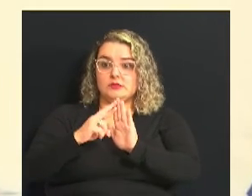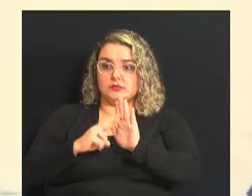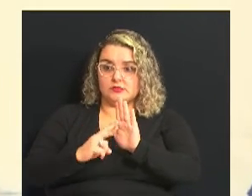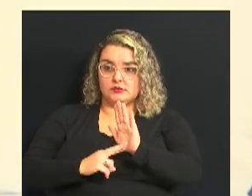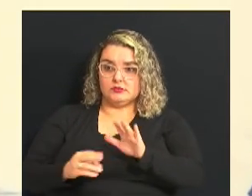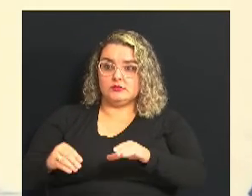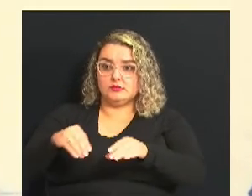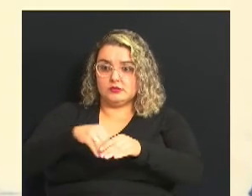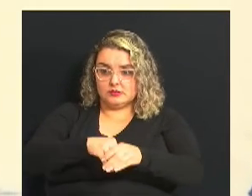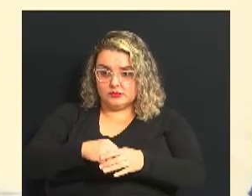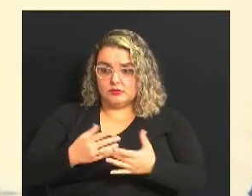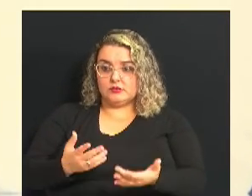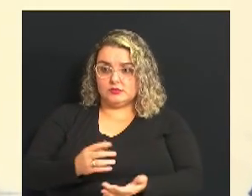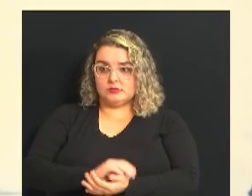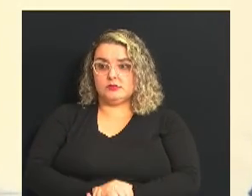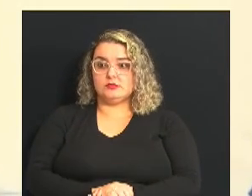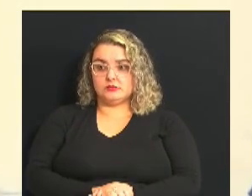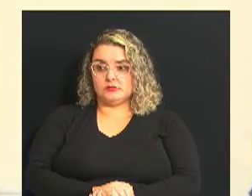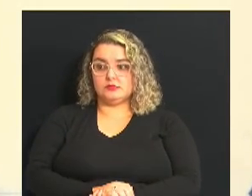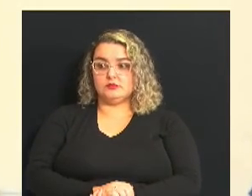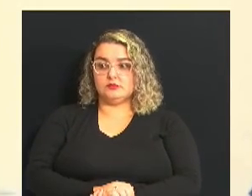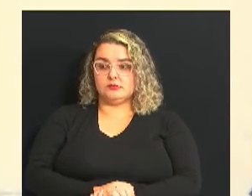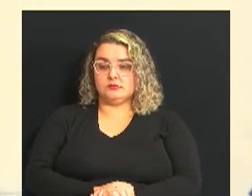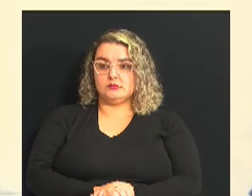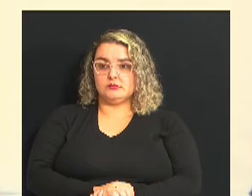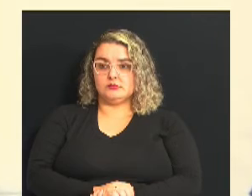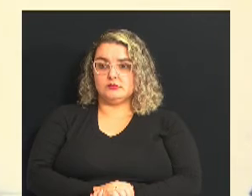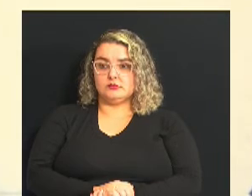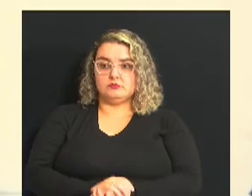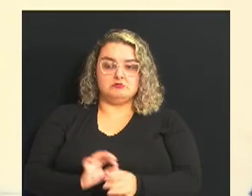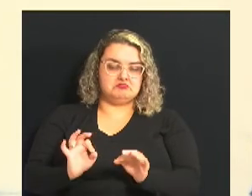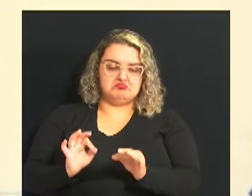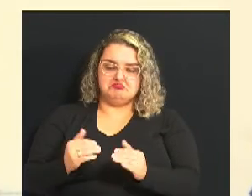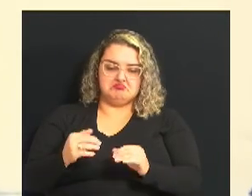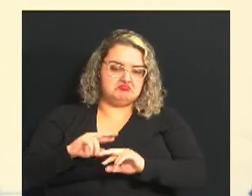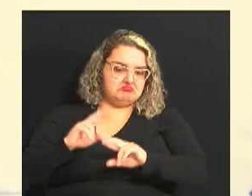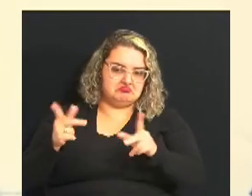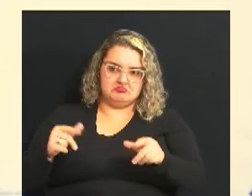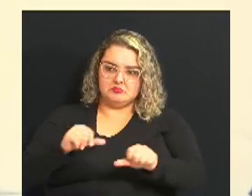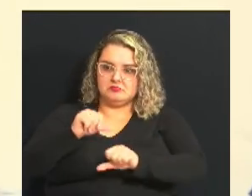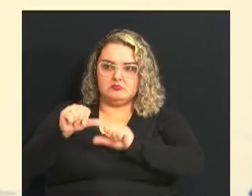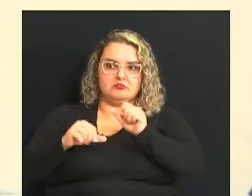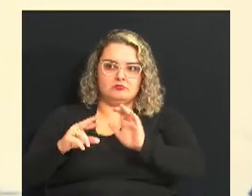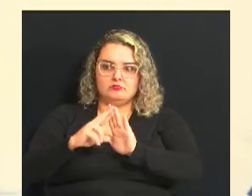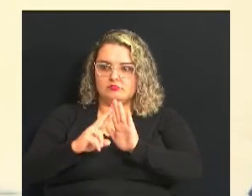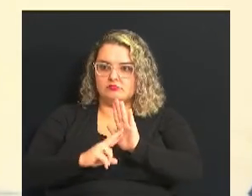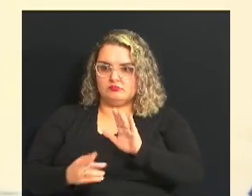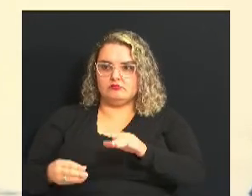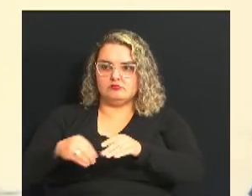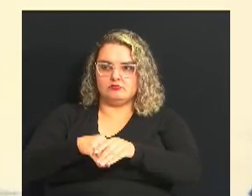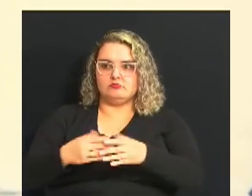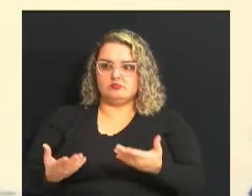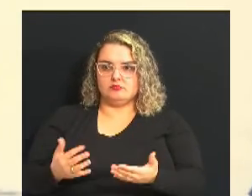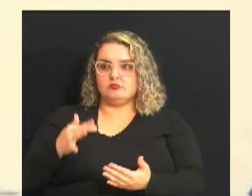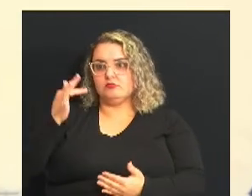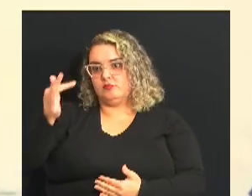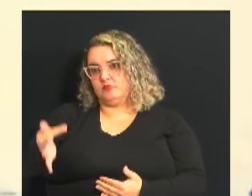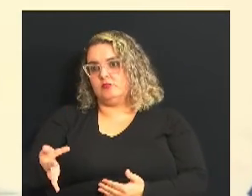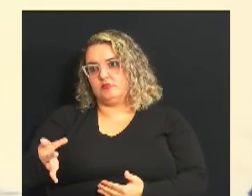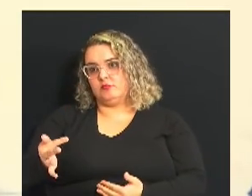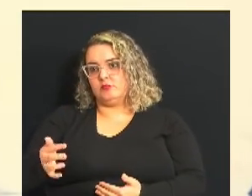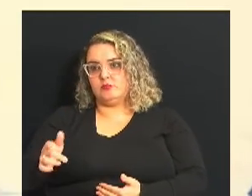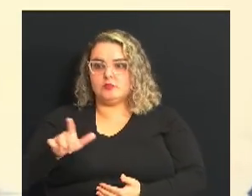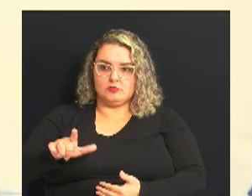né? Mas nada impede, se for alterado o regimento interno, né, futuramente, e claro, com o tempo